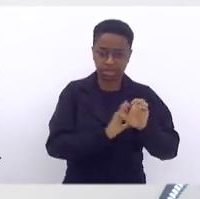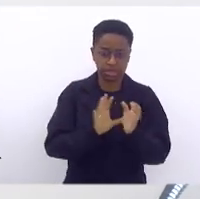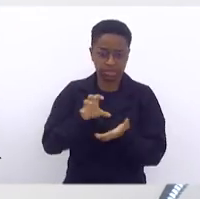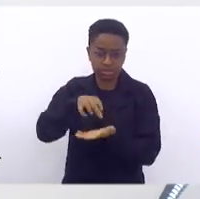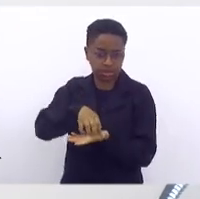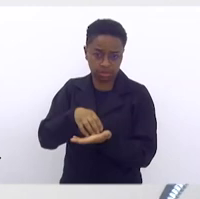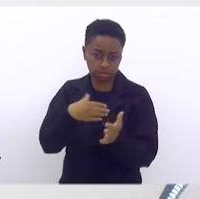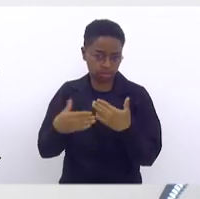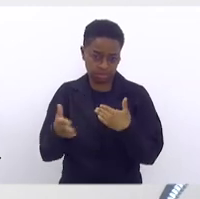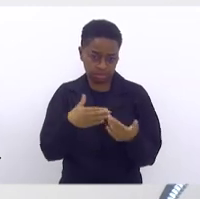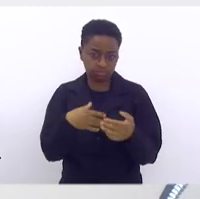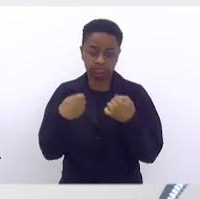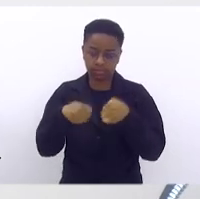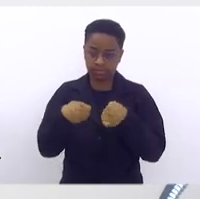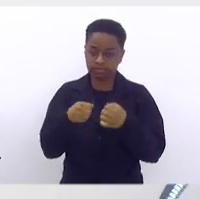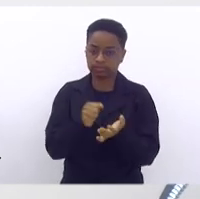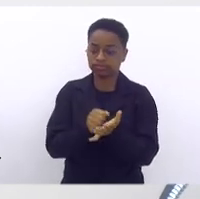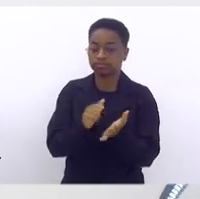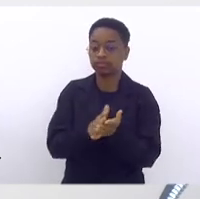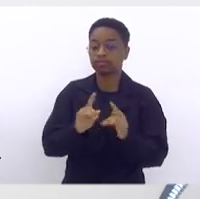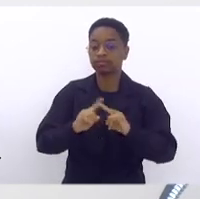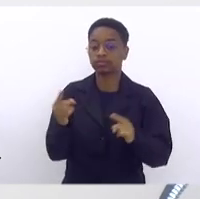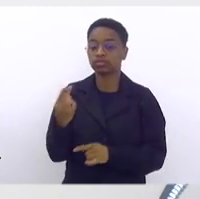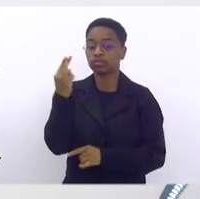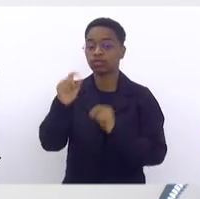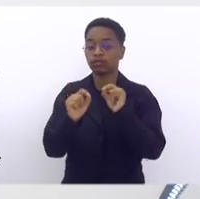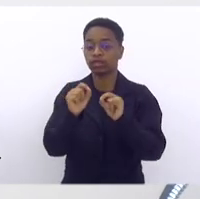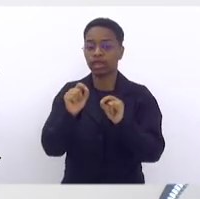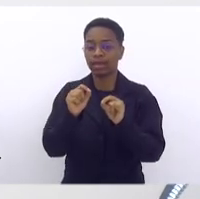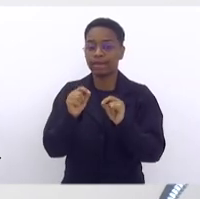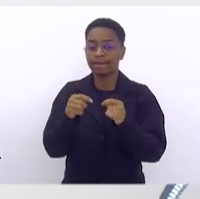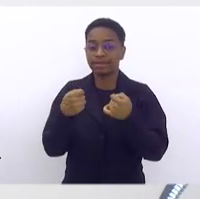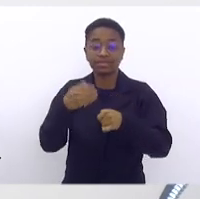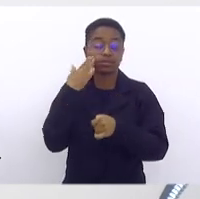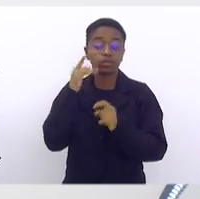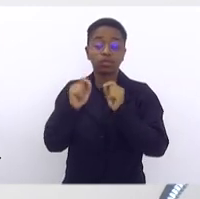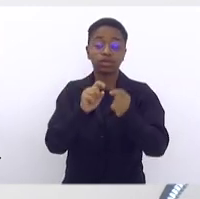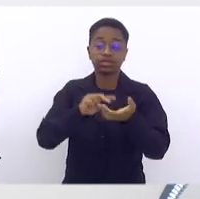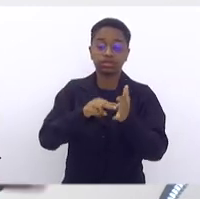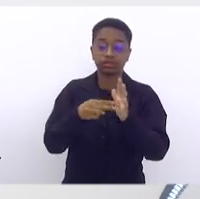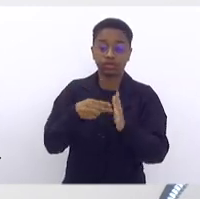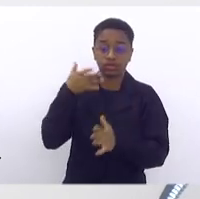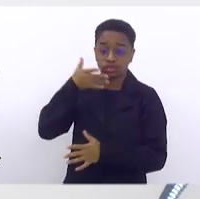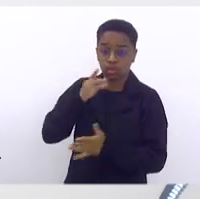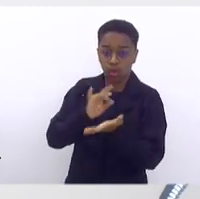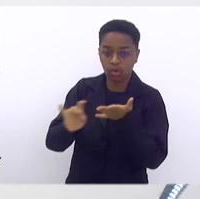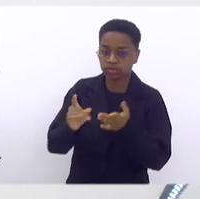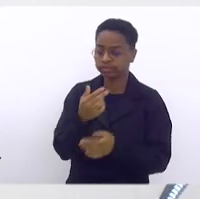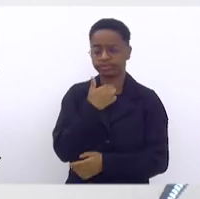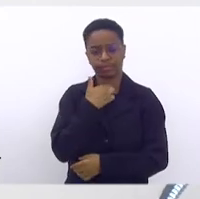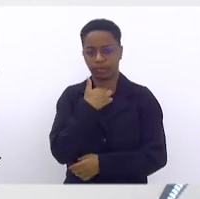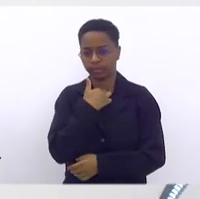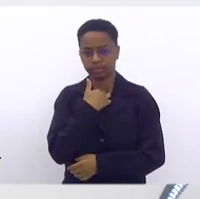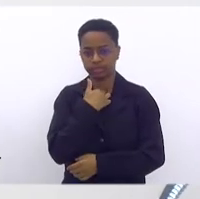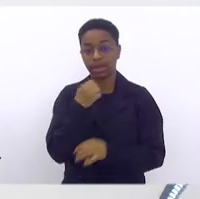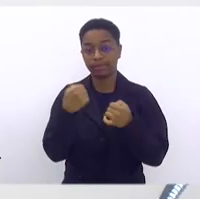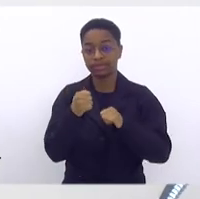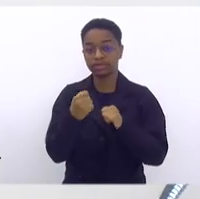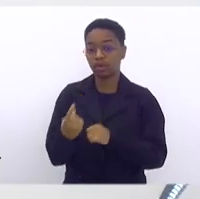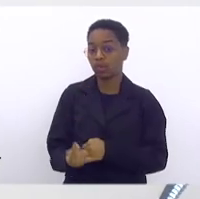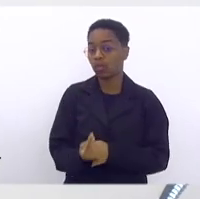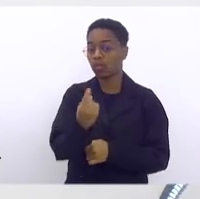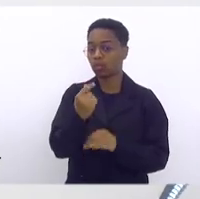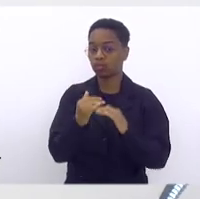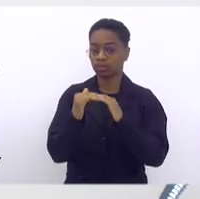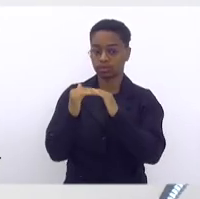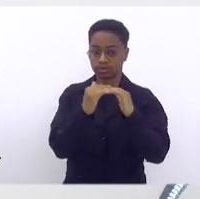tem que ser retirada de ar. O que não dá é justamente para isso. O que é discurso de ódio? Para você é uma coisa. Não, não pode. Ela tem que ser uma coisa só. Então,